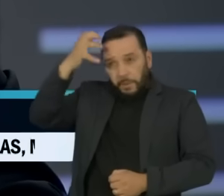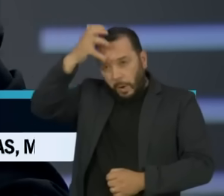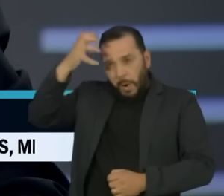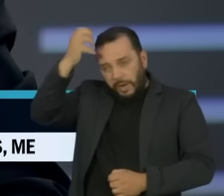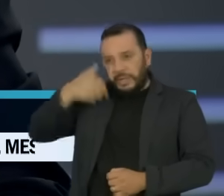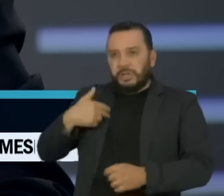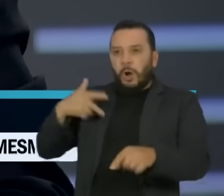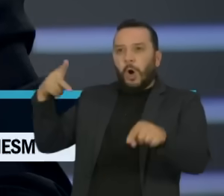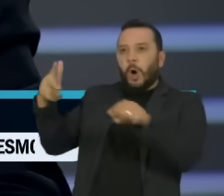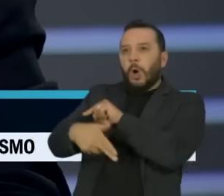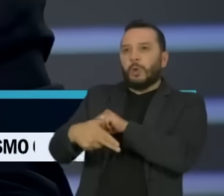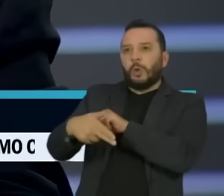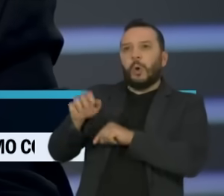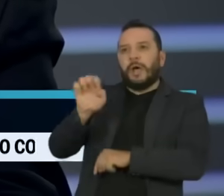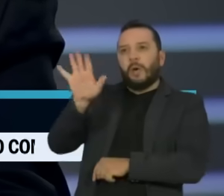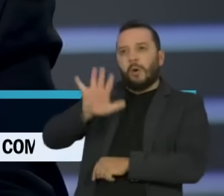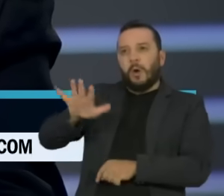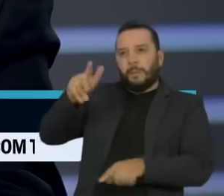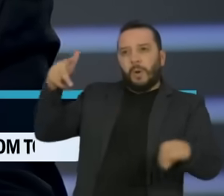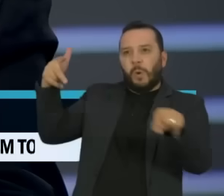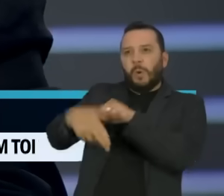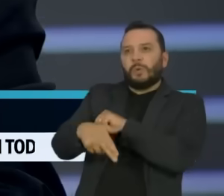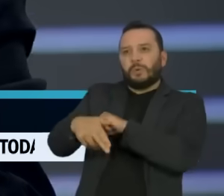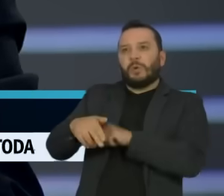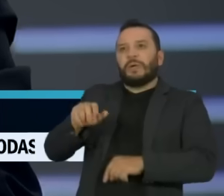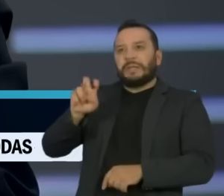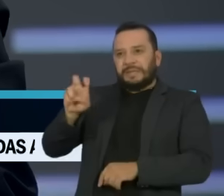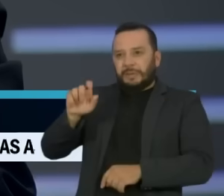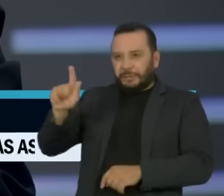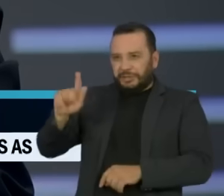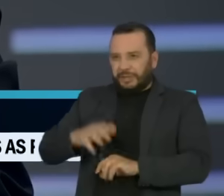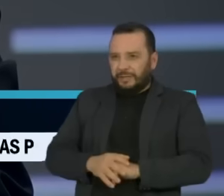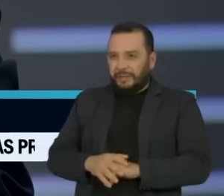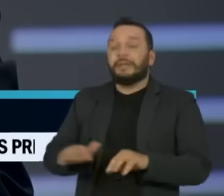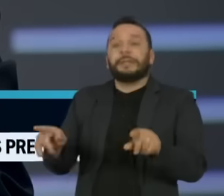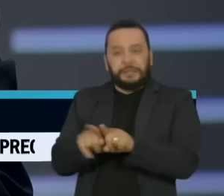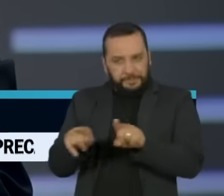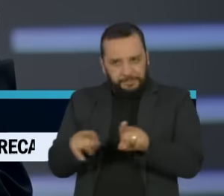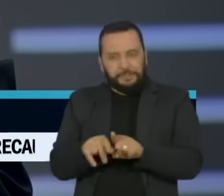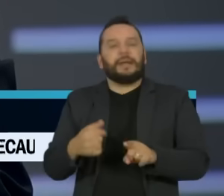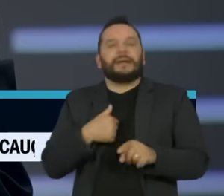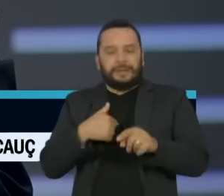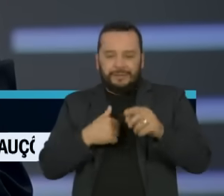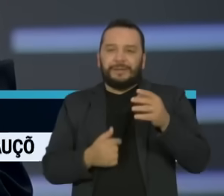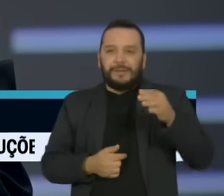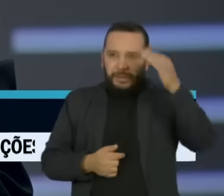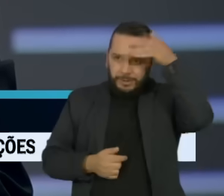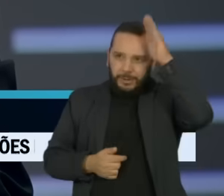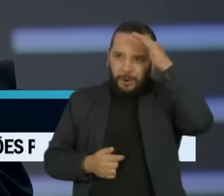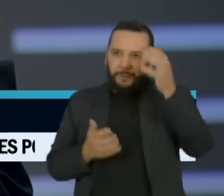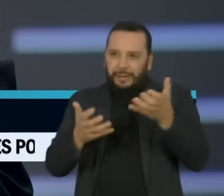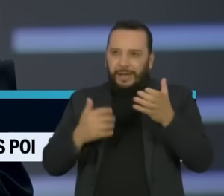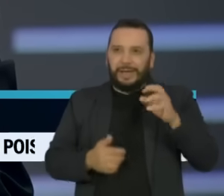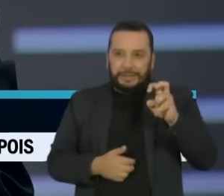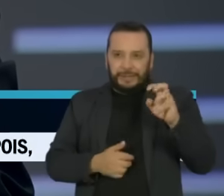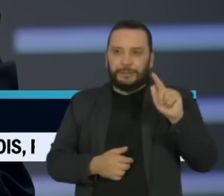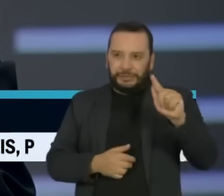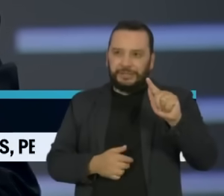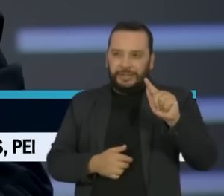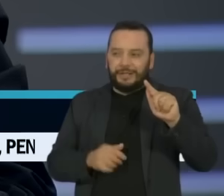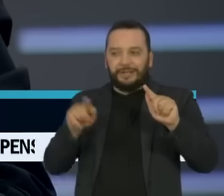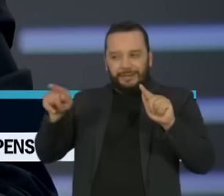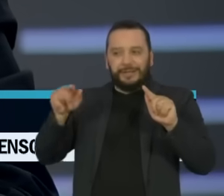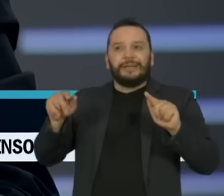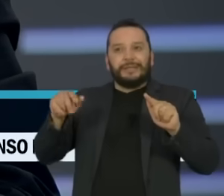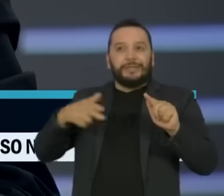mercado 5G europeu, que é uma coisa que o Trump quer, né? Então, a gente está vendo aí um horizonte em que o mundo provavelmente